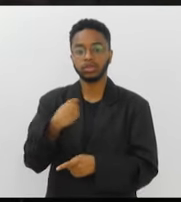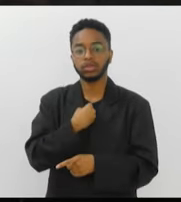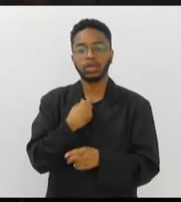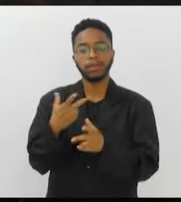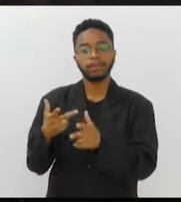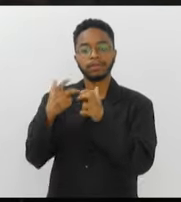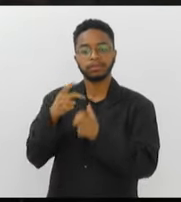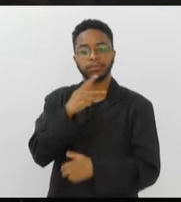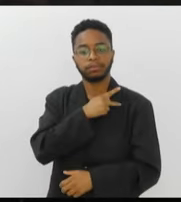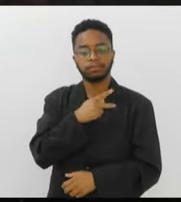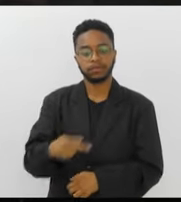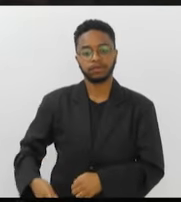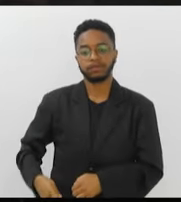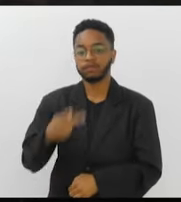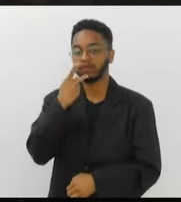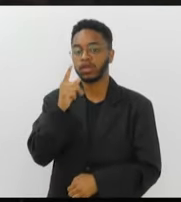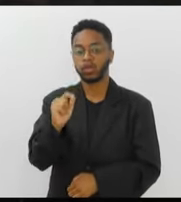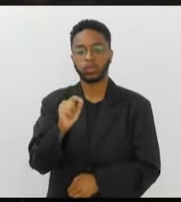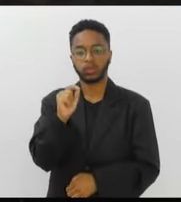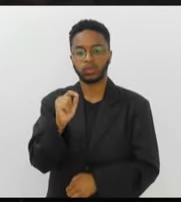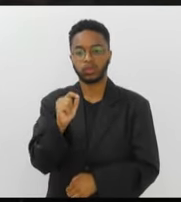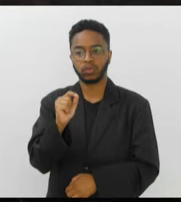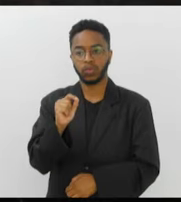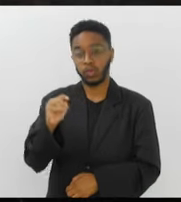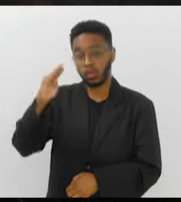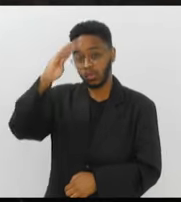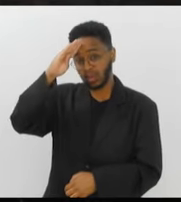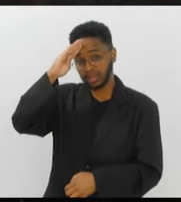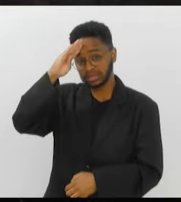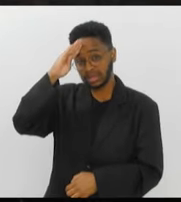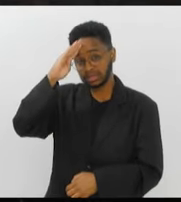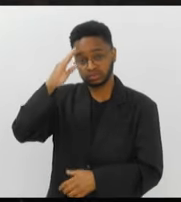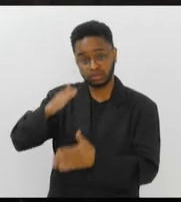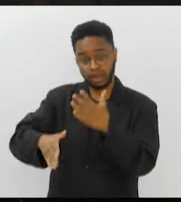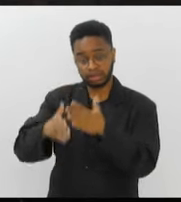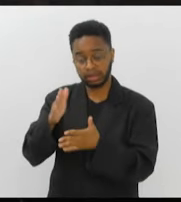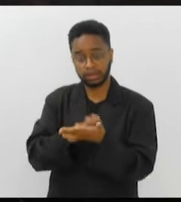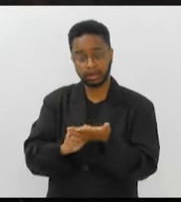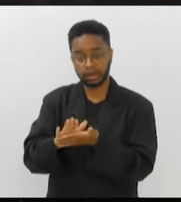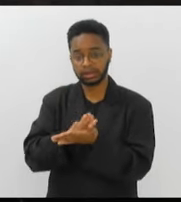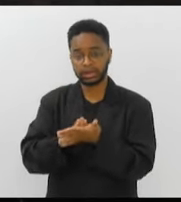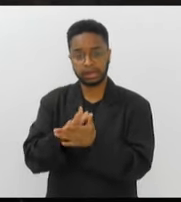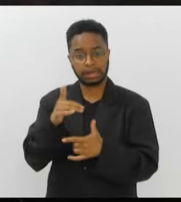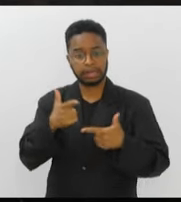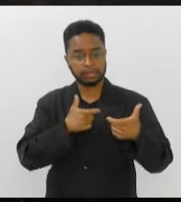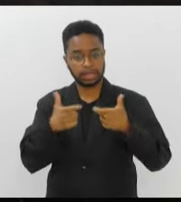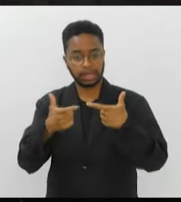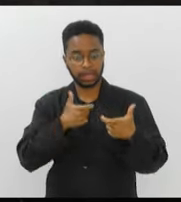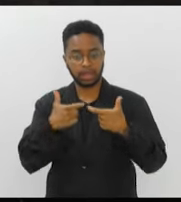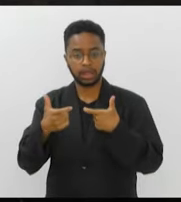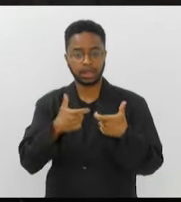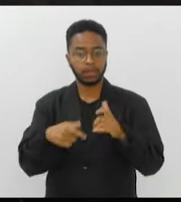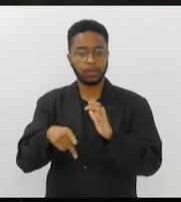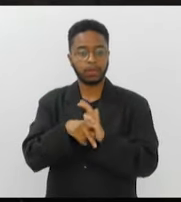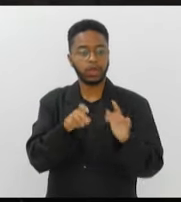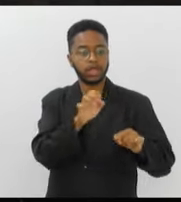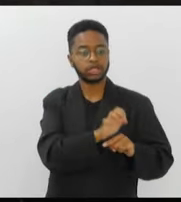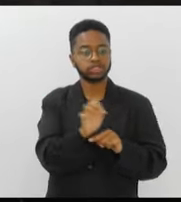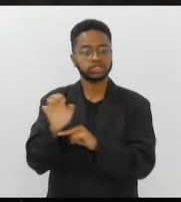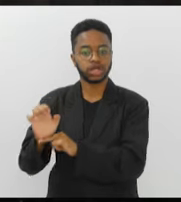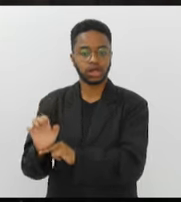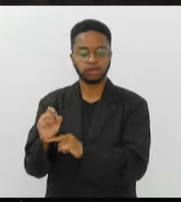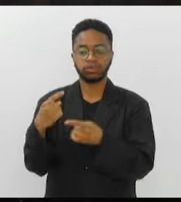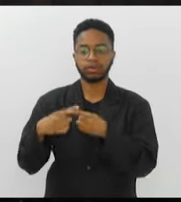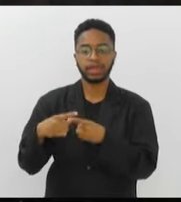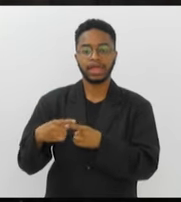fala do presidente que ele fala assim, ó, o exército não vai se meter nessa guerra dos estados. O